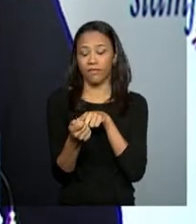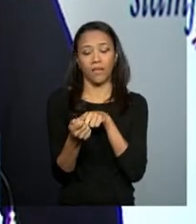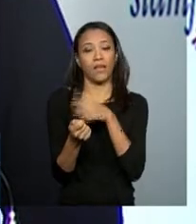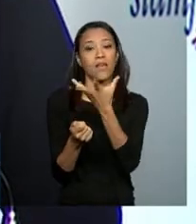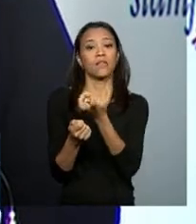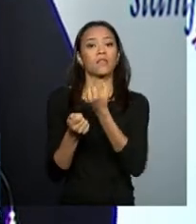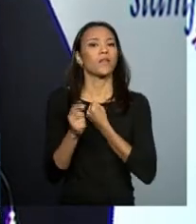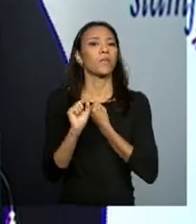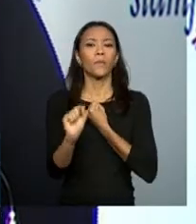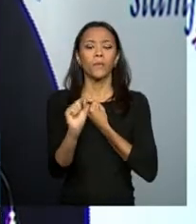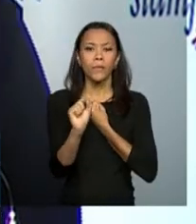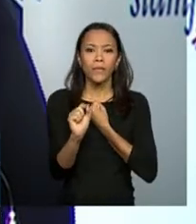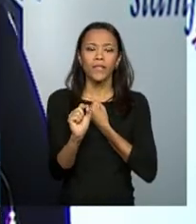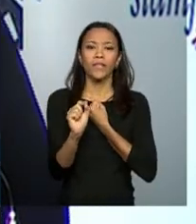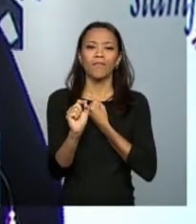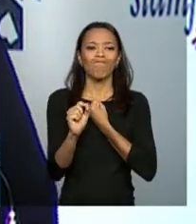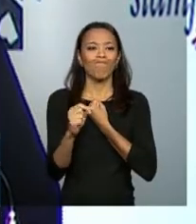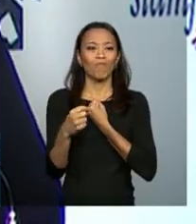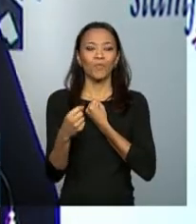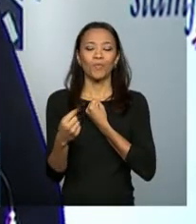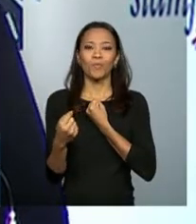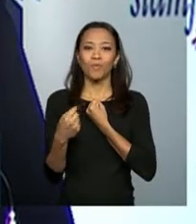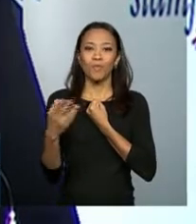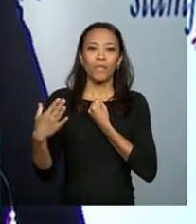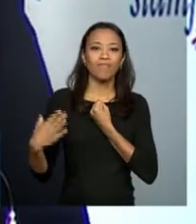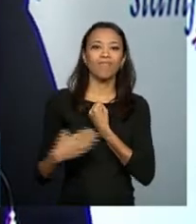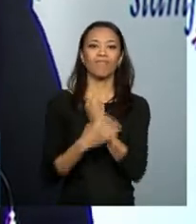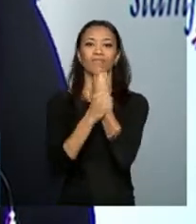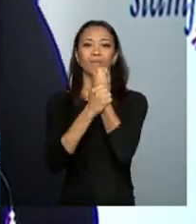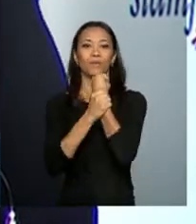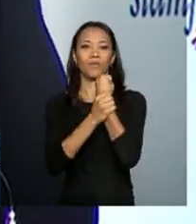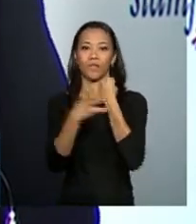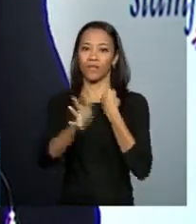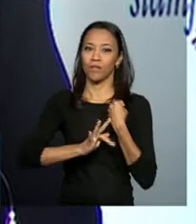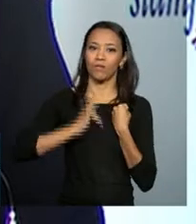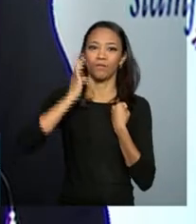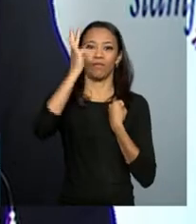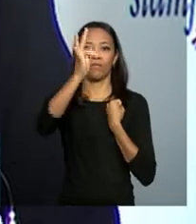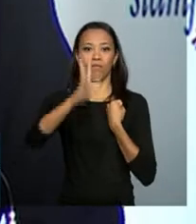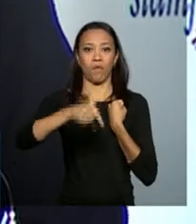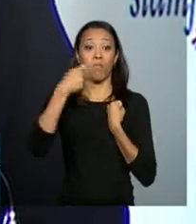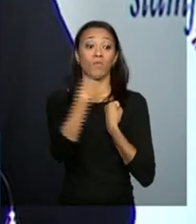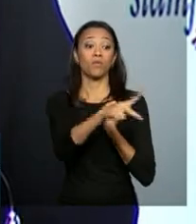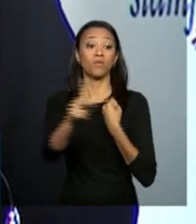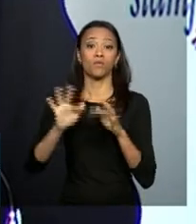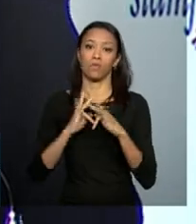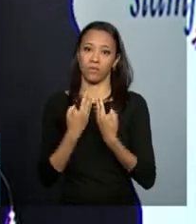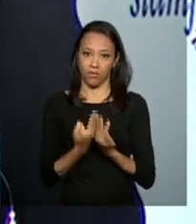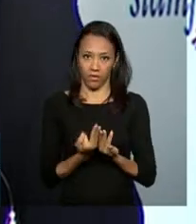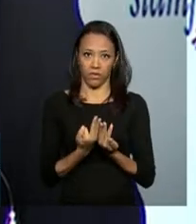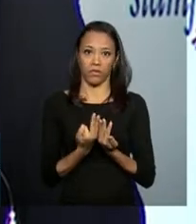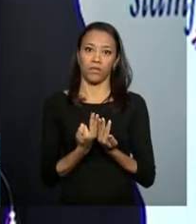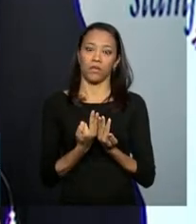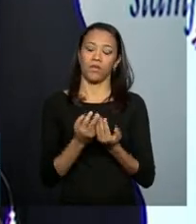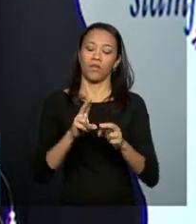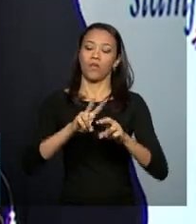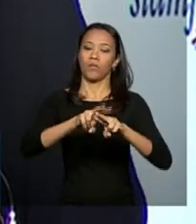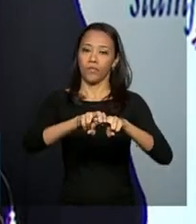a possibilidade de um caminho de segurança para suas famílias. Por isso, tem